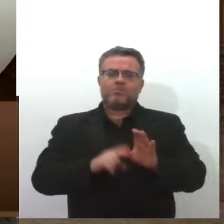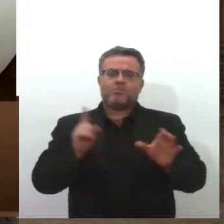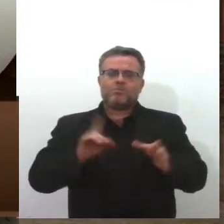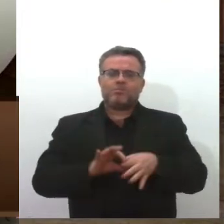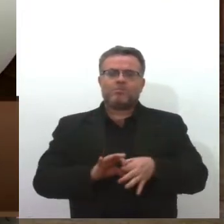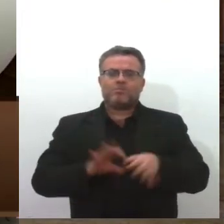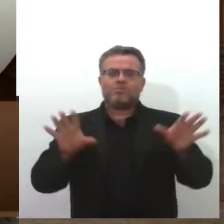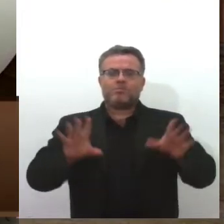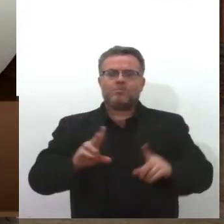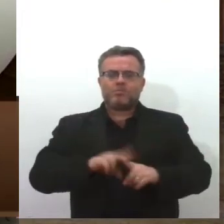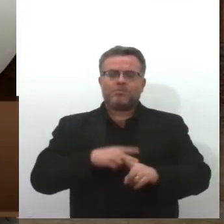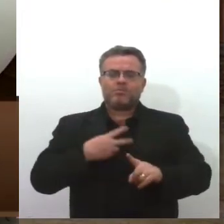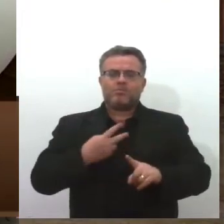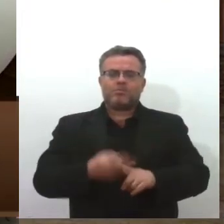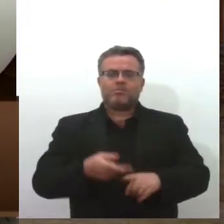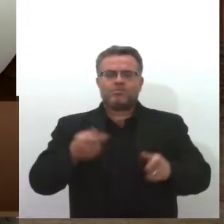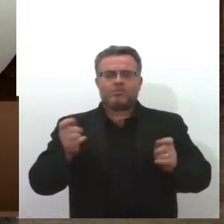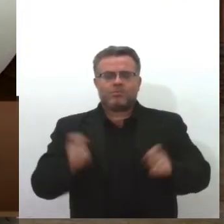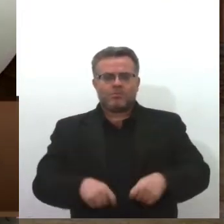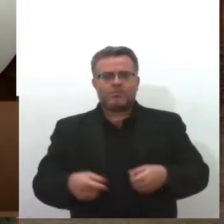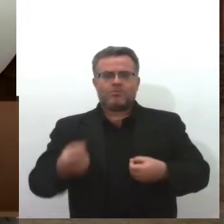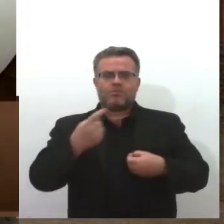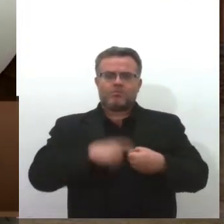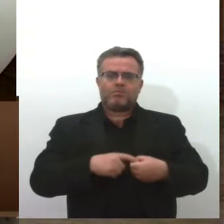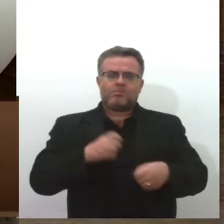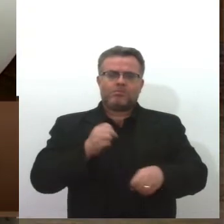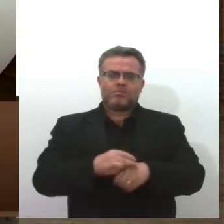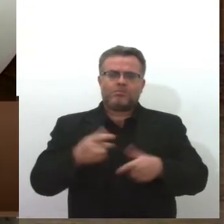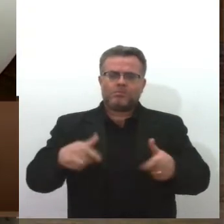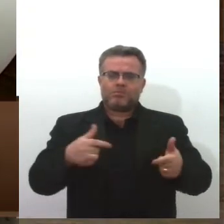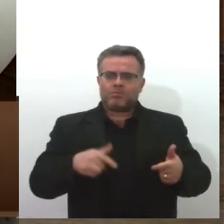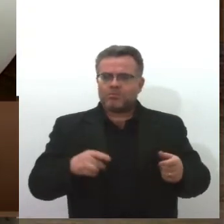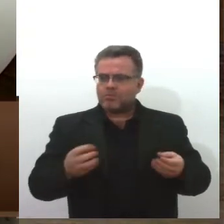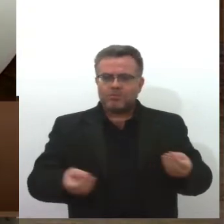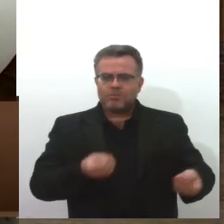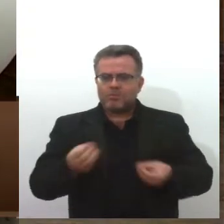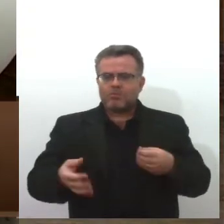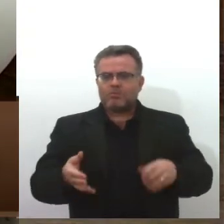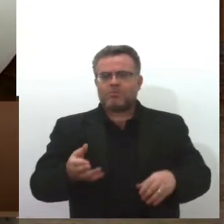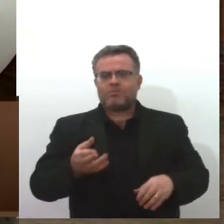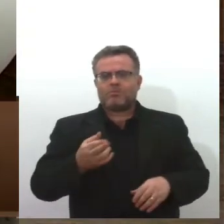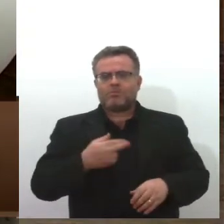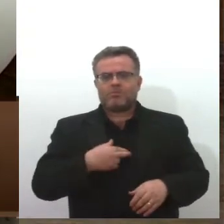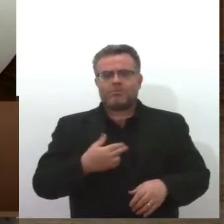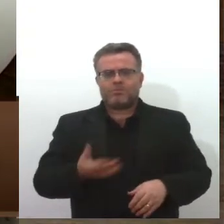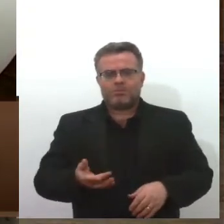ampliação do negócio, para retomada do negócio, tem de alguma forma sido facilitado?